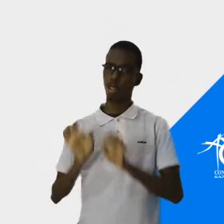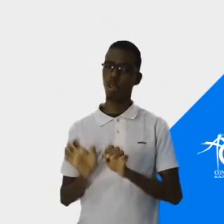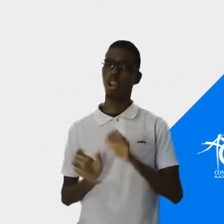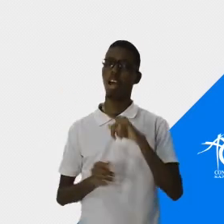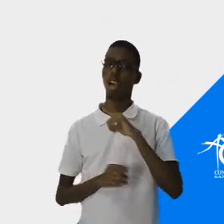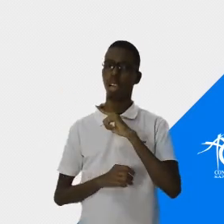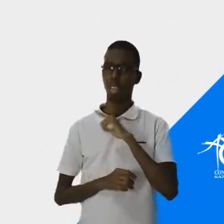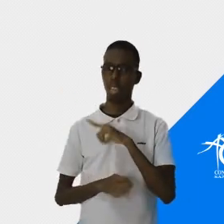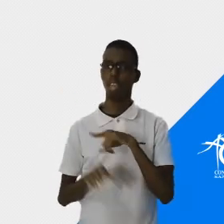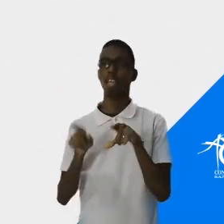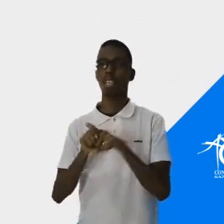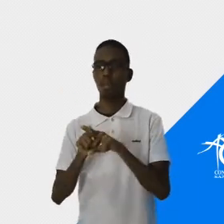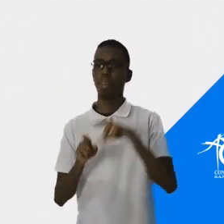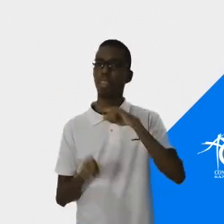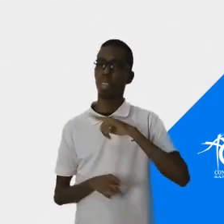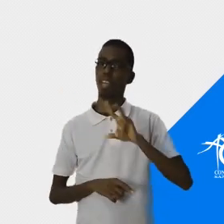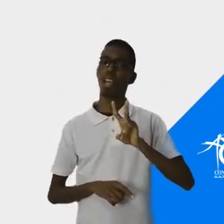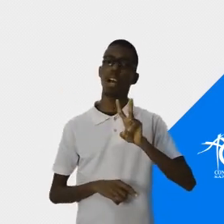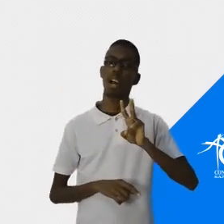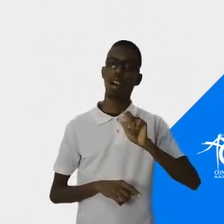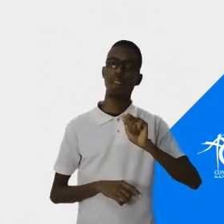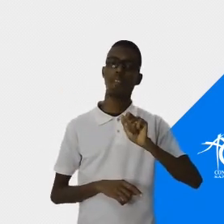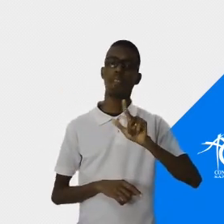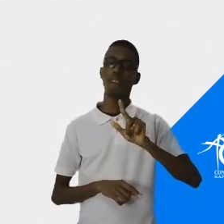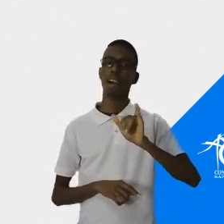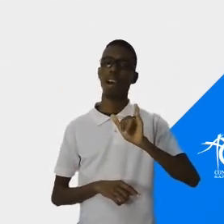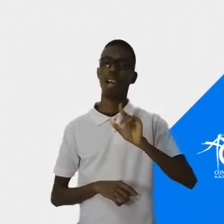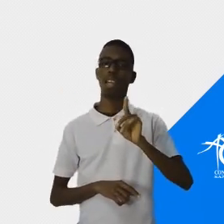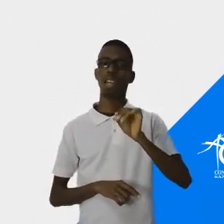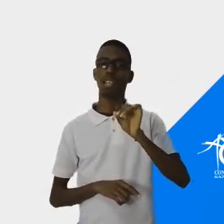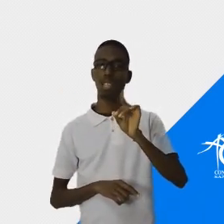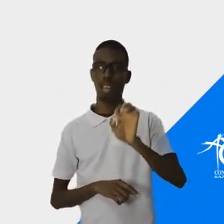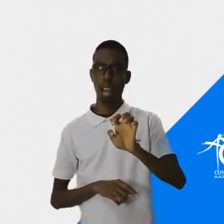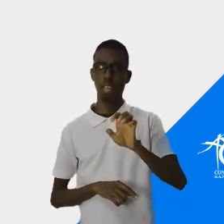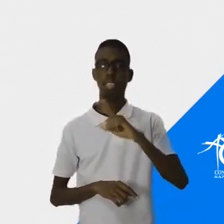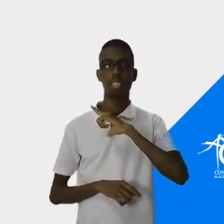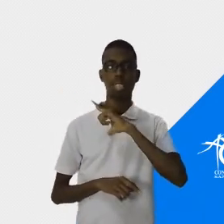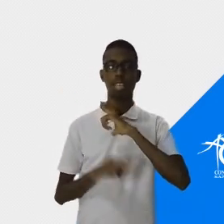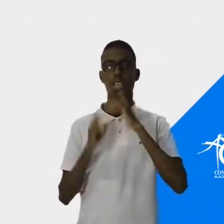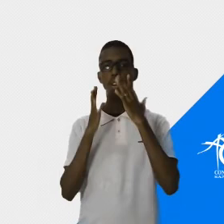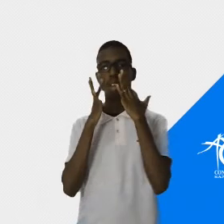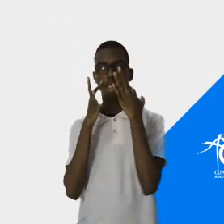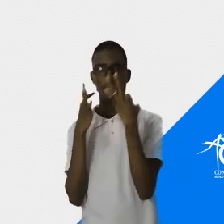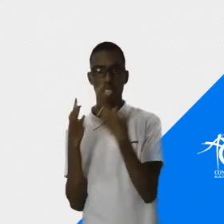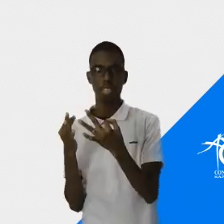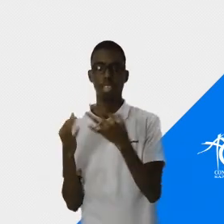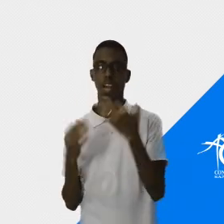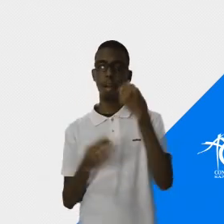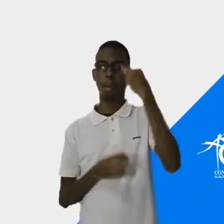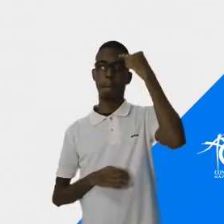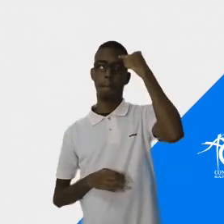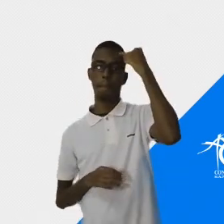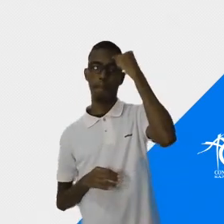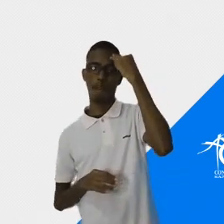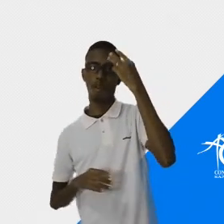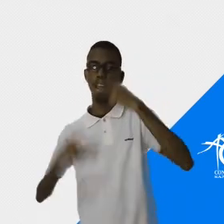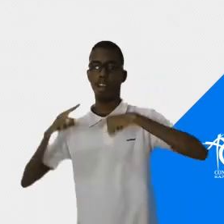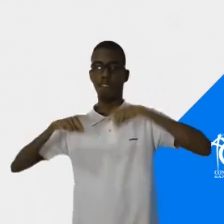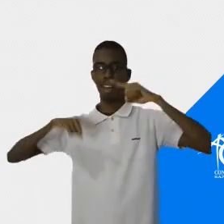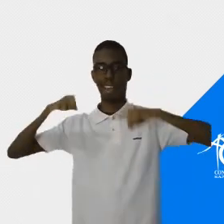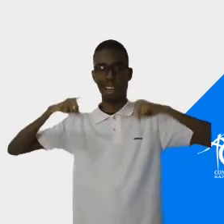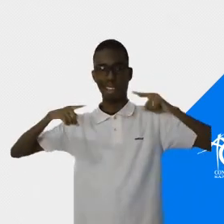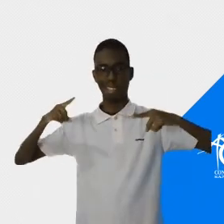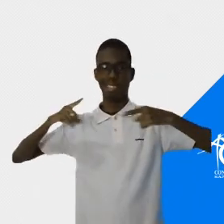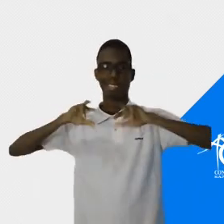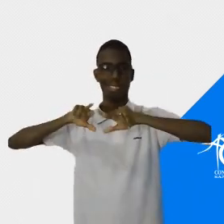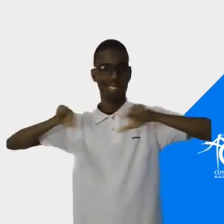principal, validade, ou seja, são testes de atenção porque aferem atenção, são testes de memória porque aferem memória, não, variações de mnemônicas, são testes, né, de tal natureza